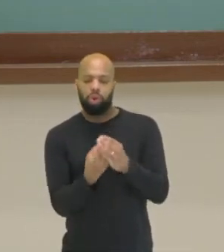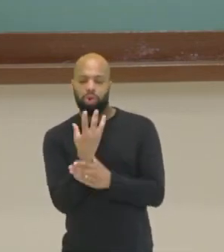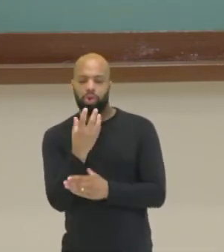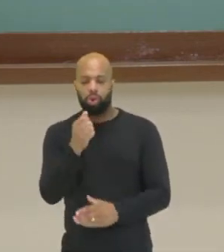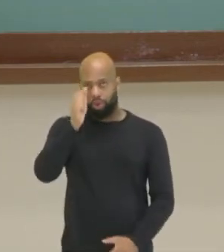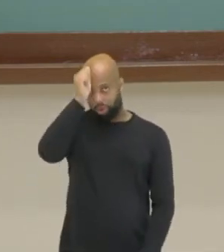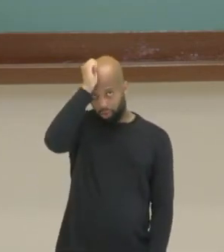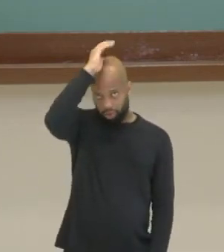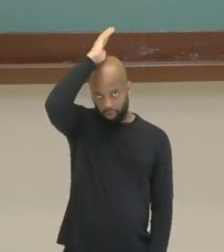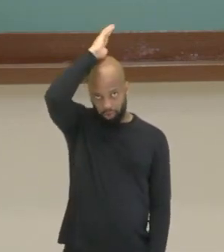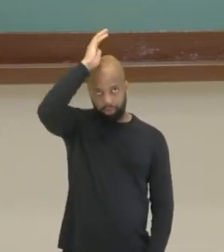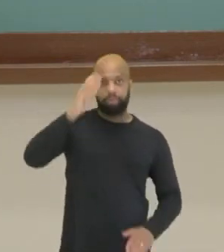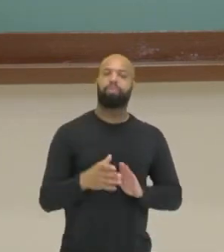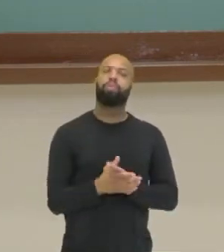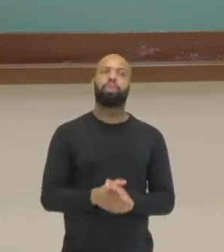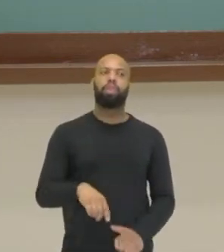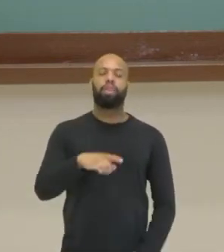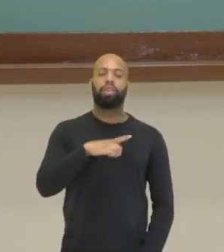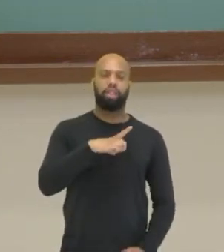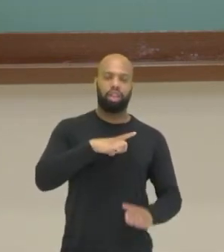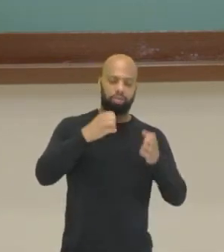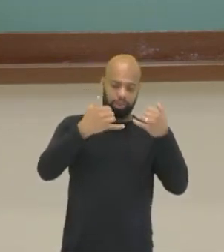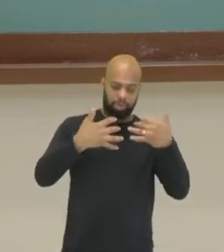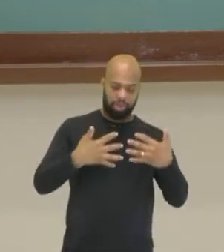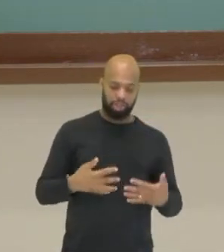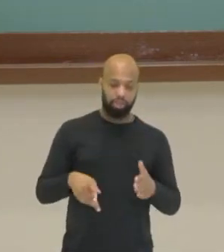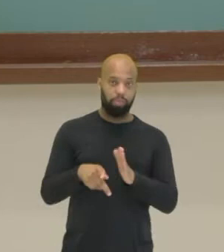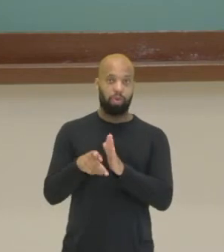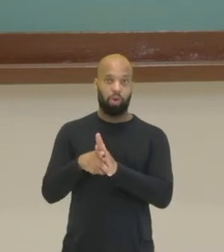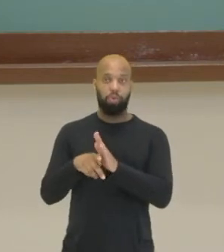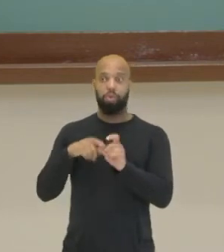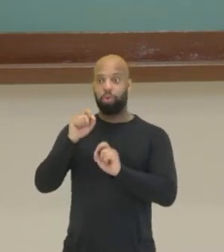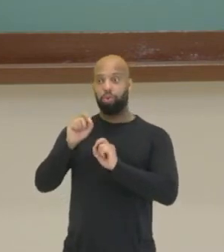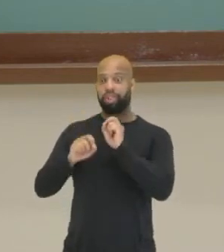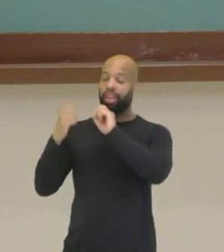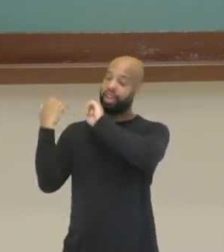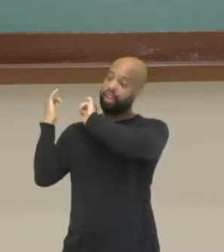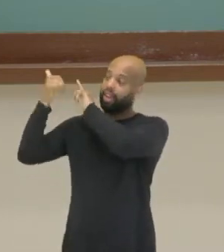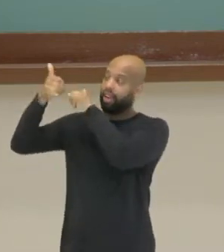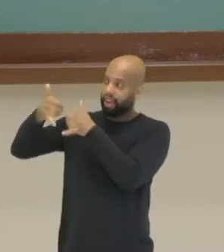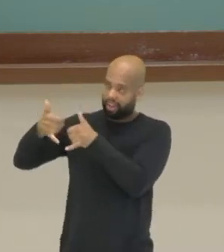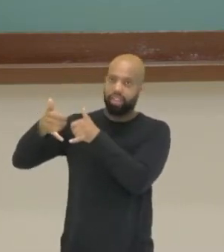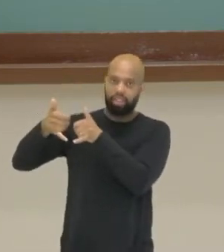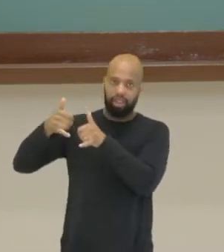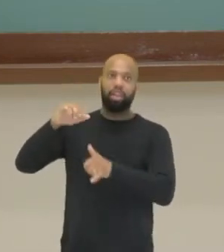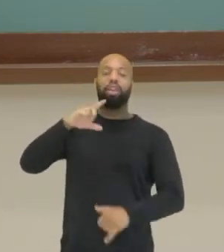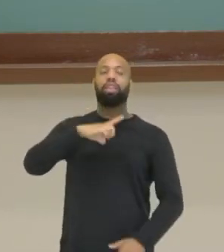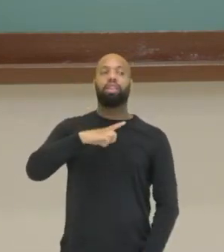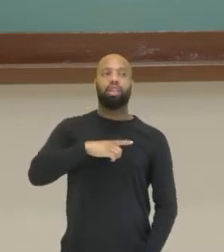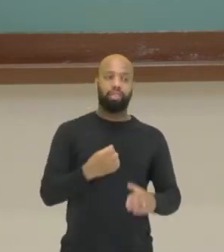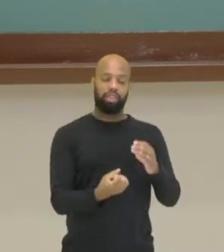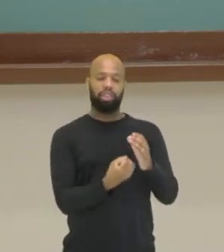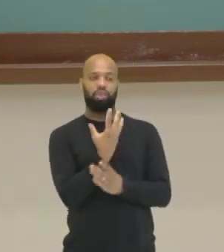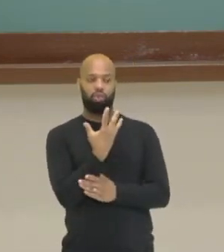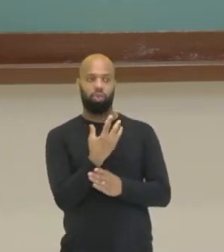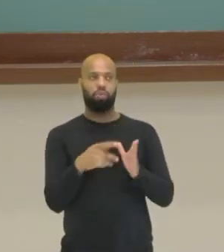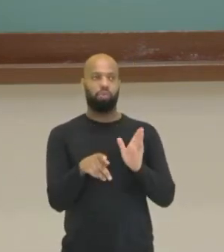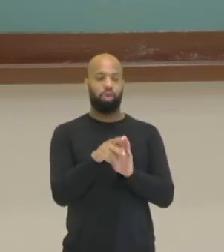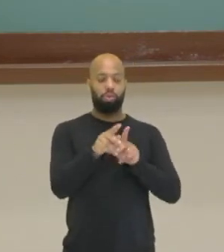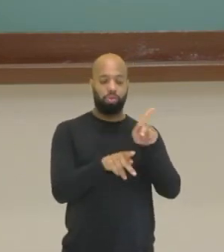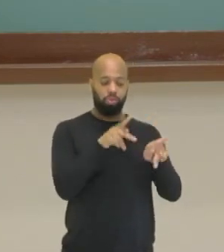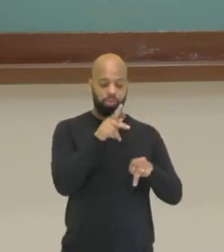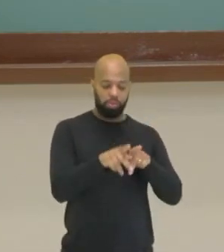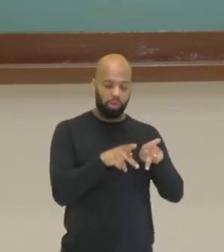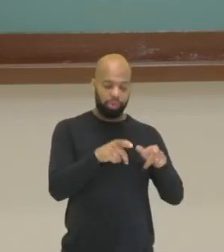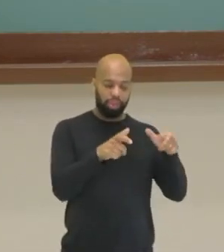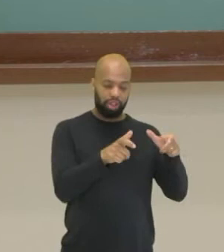Roma? Existe uma explicação lendária, inclusive foi inventada, vamos dizer assim, criada por um povo da